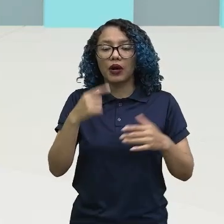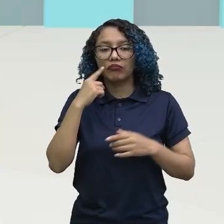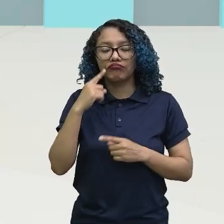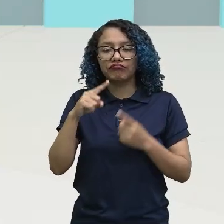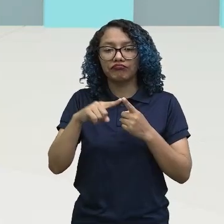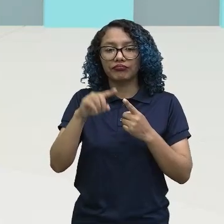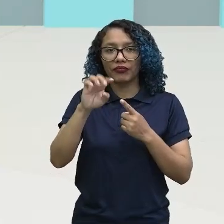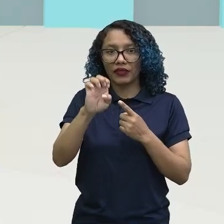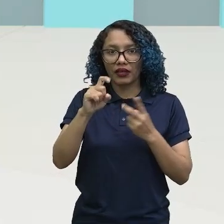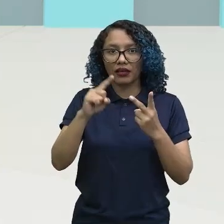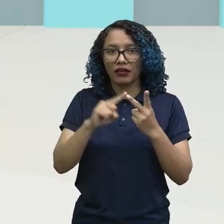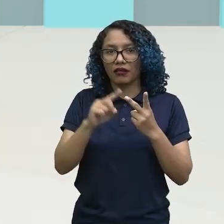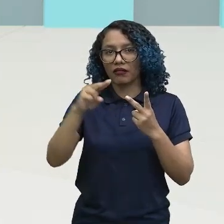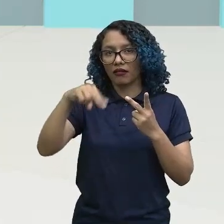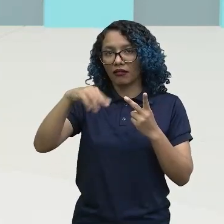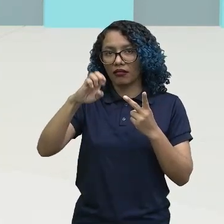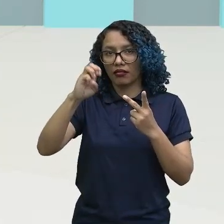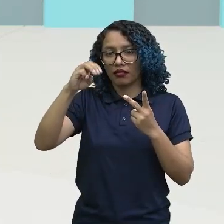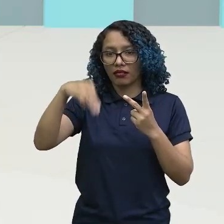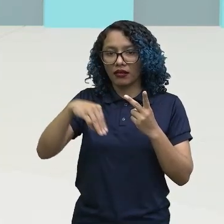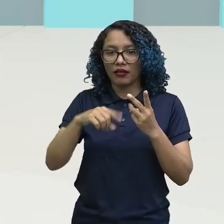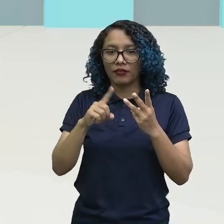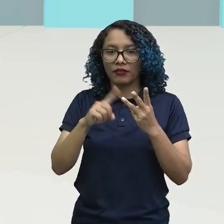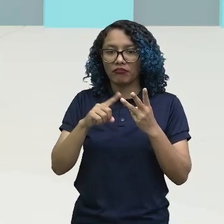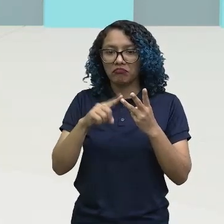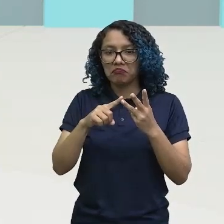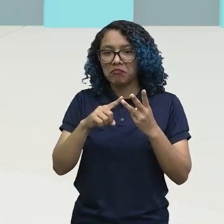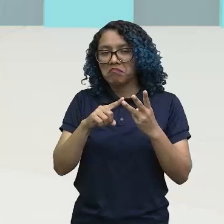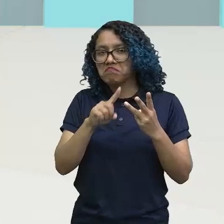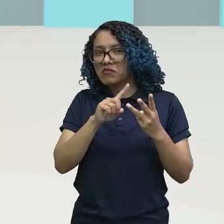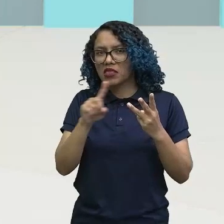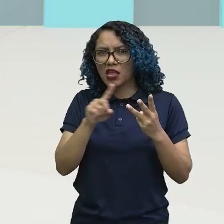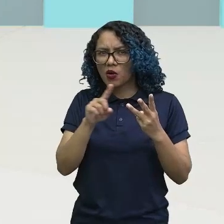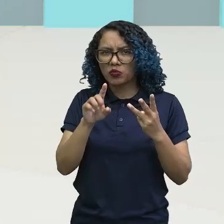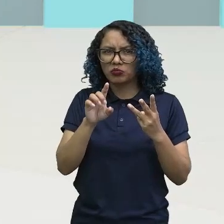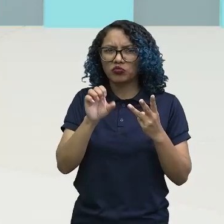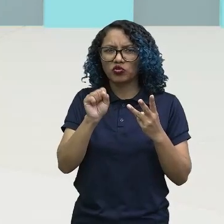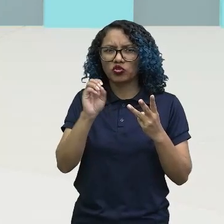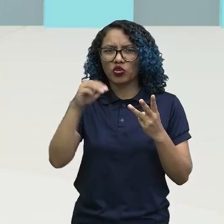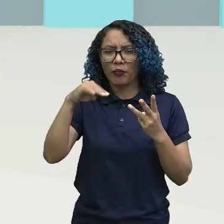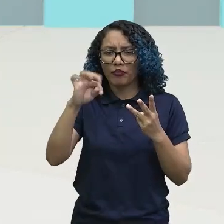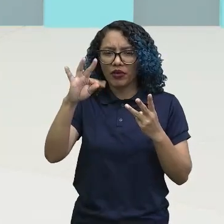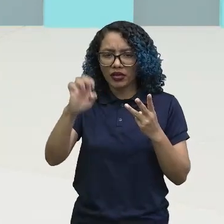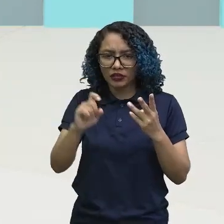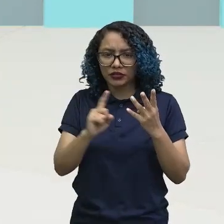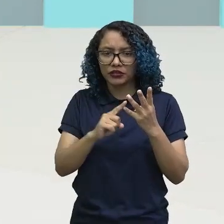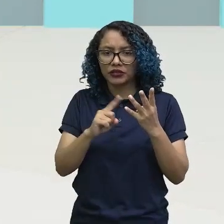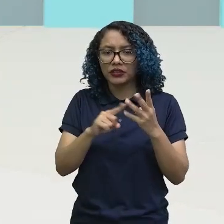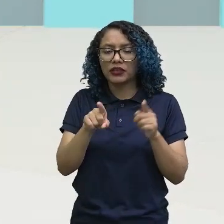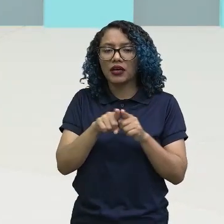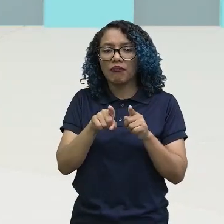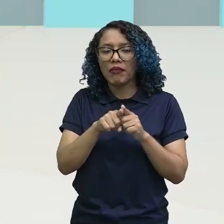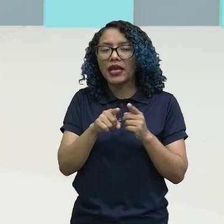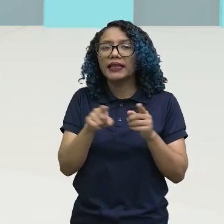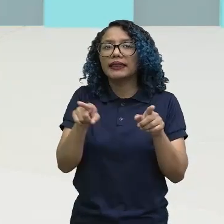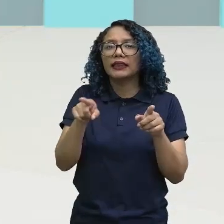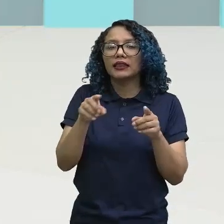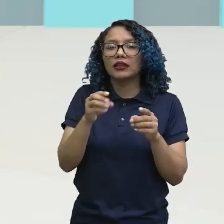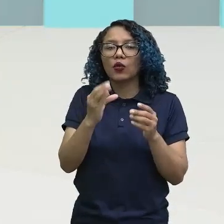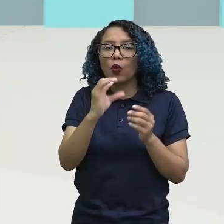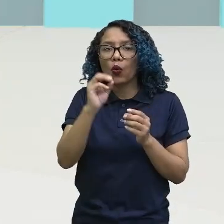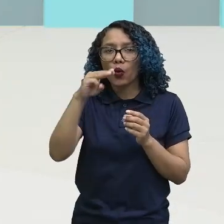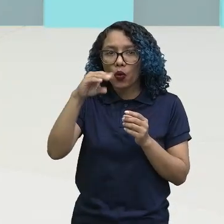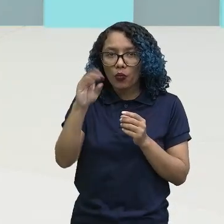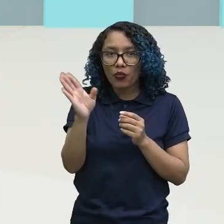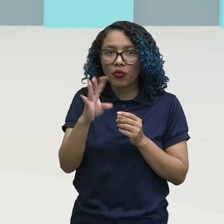e, o nem, não somente, como também. Então, essas conjunções,